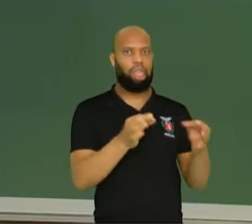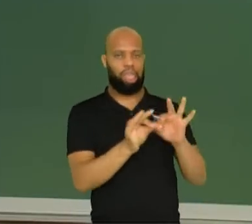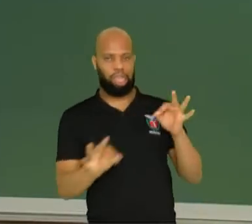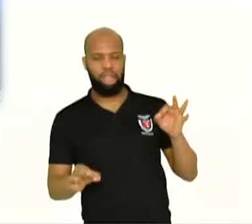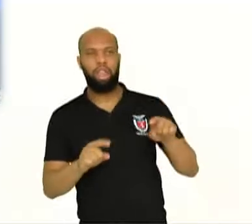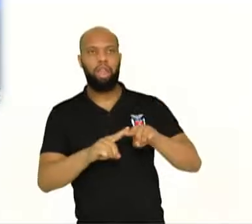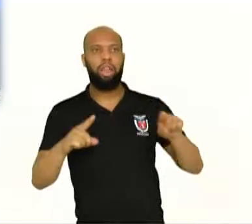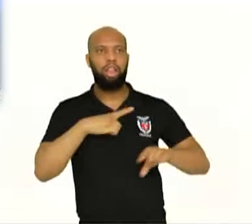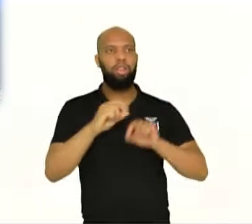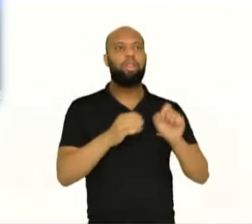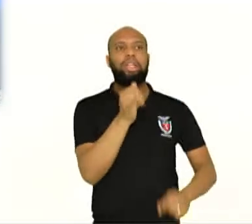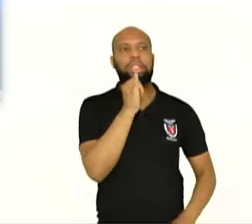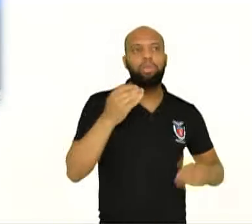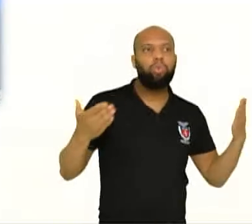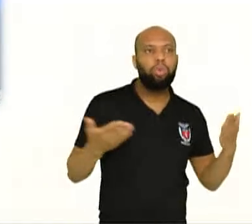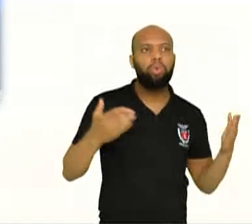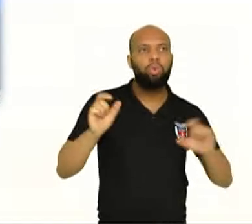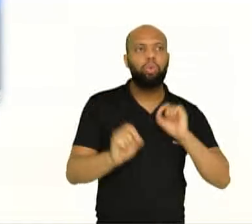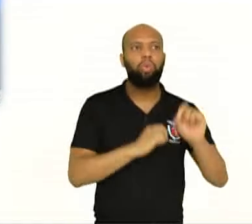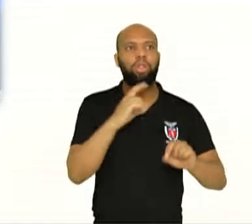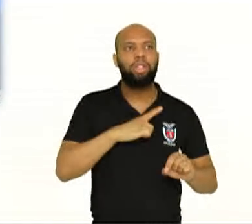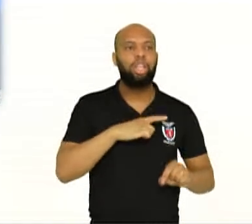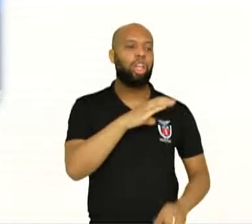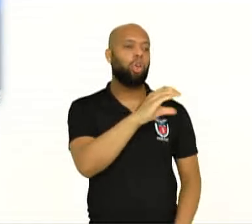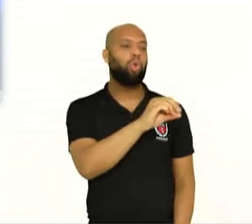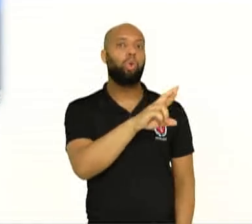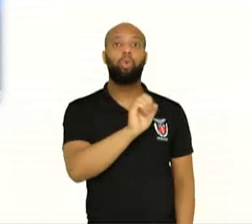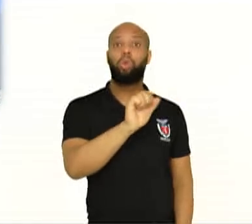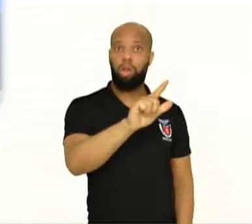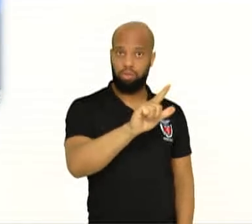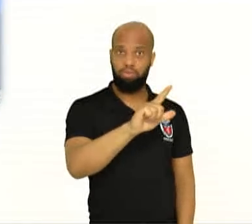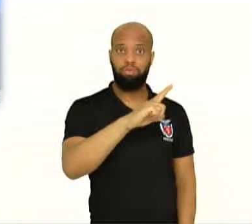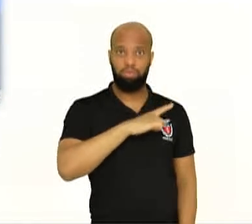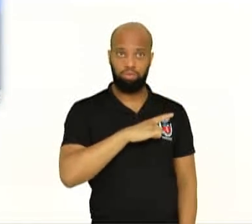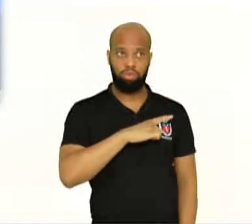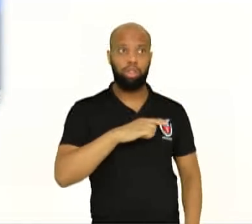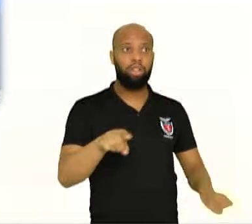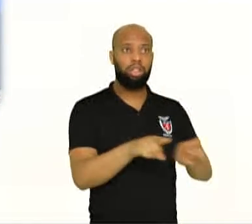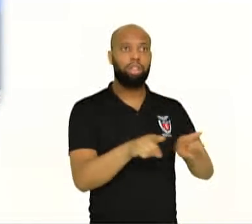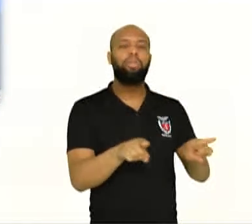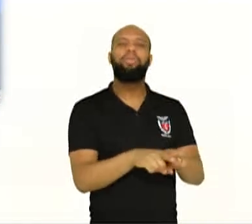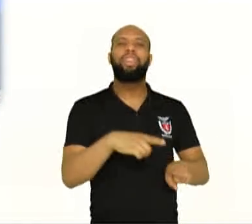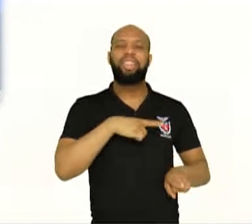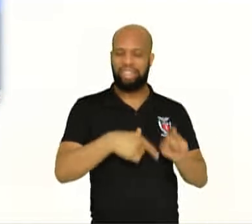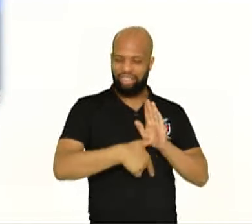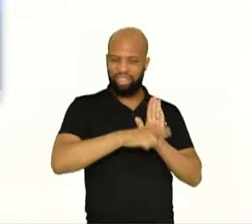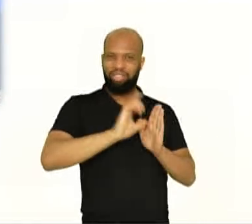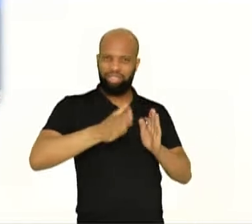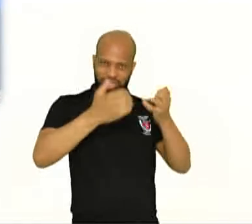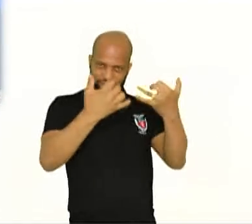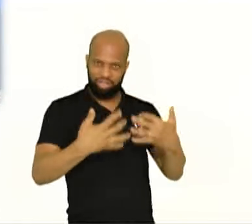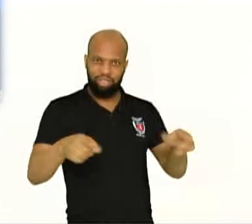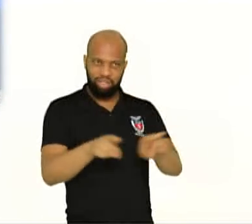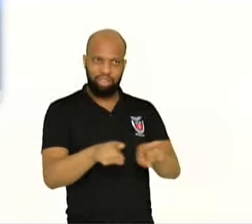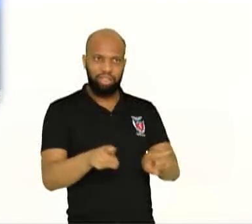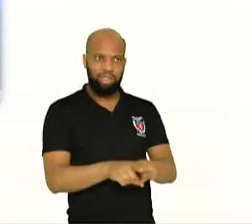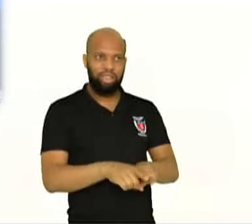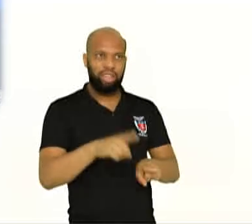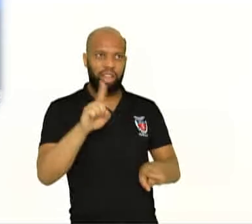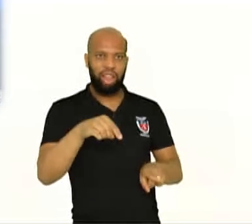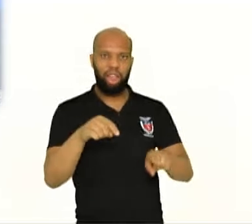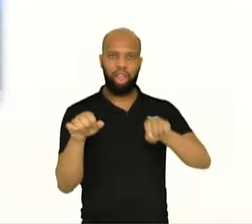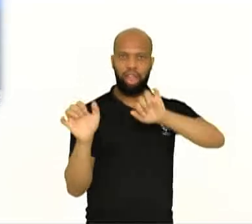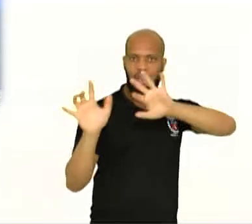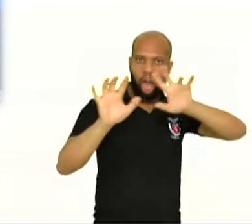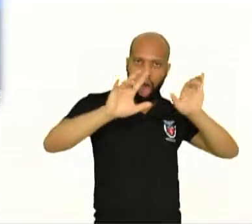aqui como exemplo na nossa aula de hoje, o coral. A gente também tem a anêmona, que são corais e anêmonas que ficam